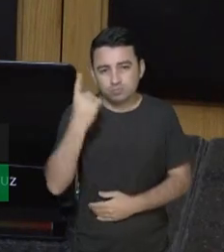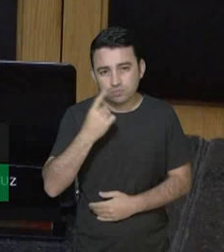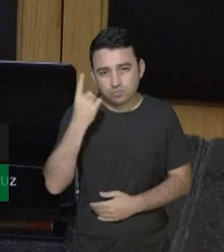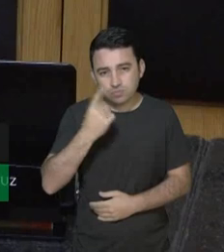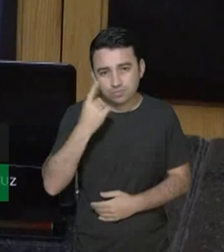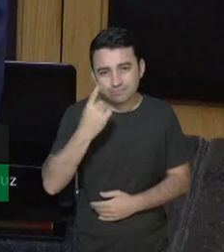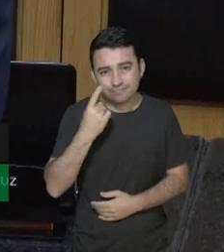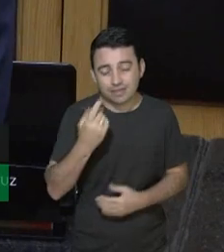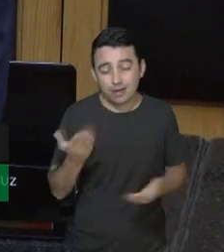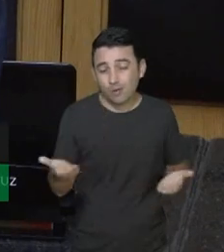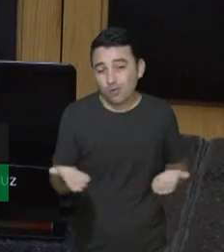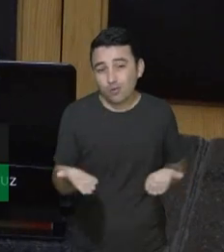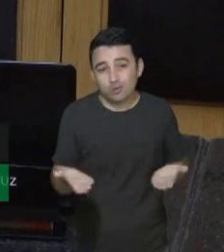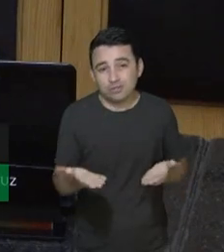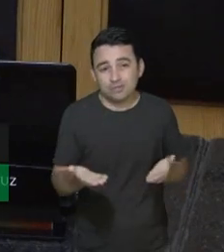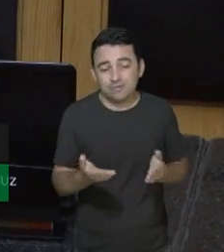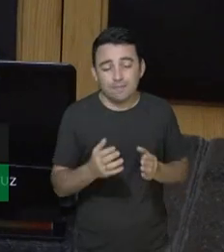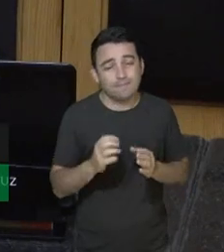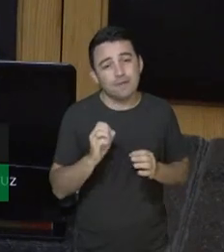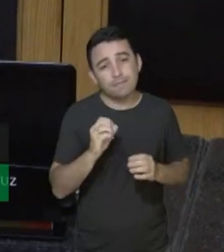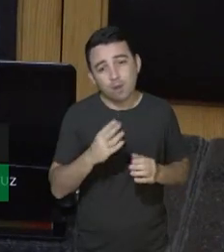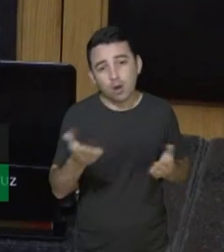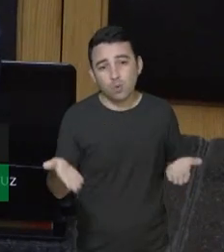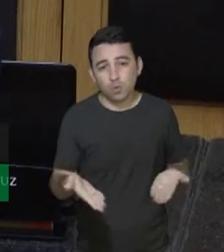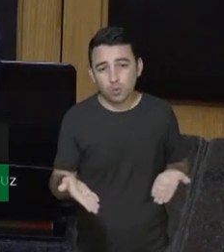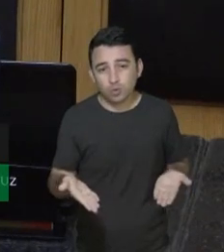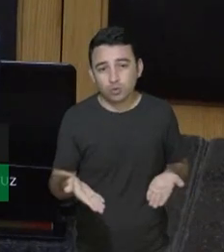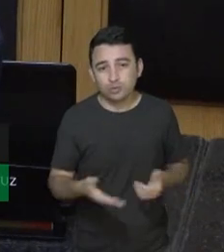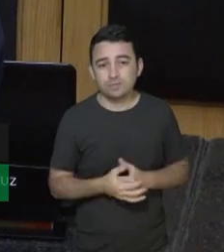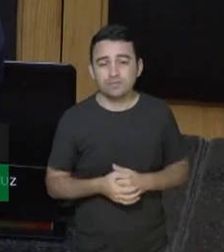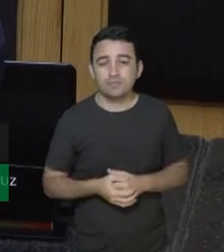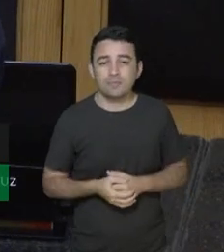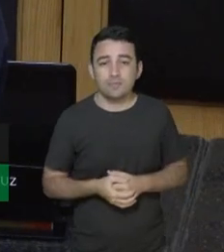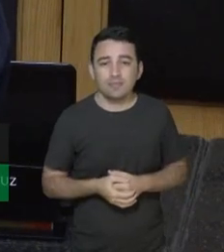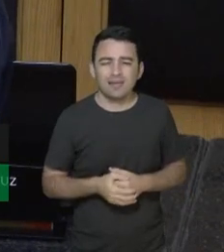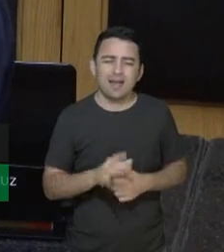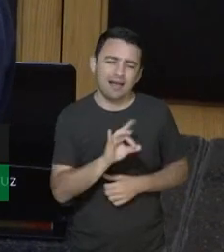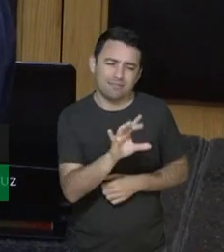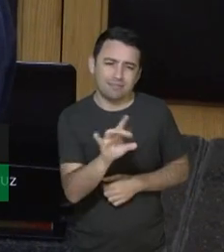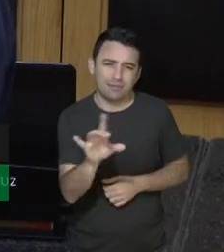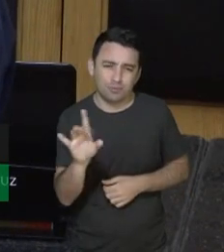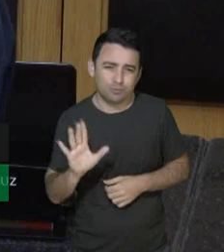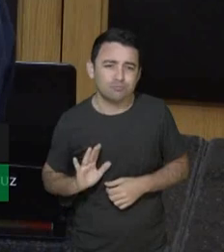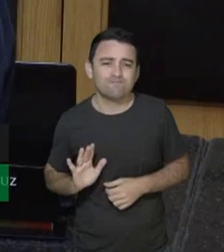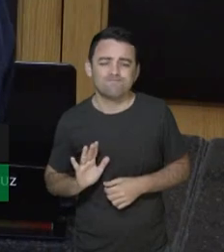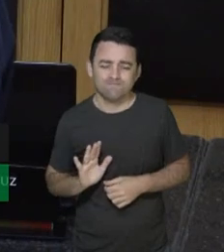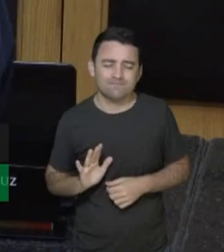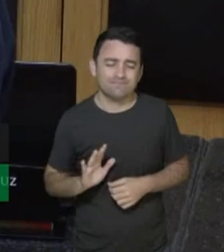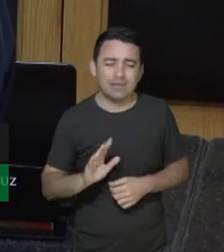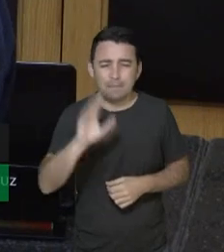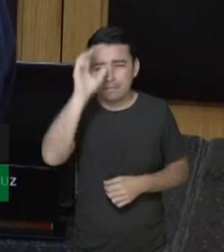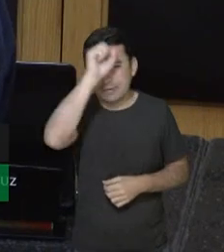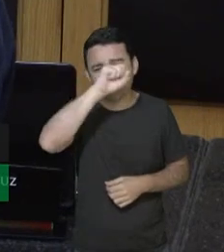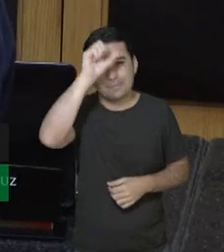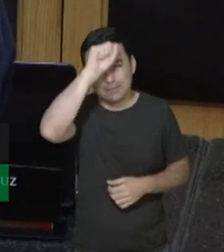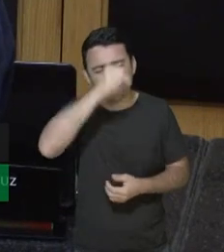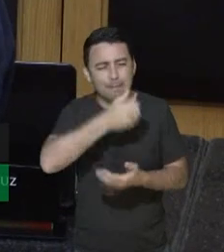deixam essa casa. Cada um deles, Mauro de Nadal, nos deixa aprendizados